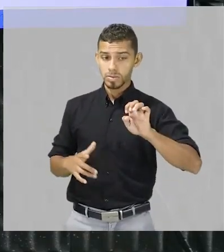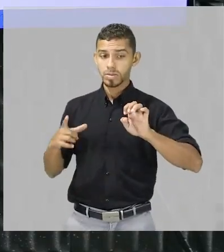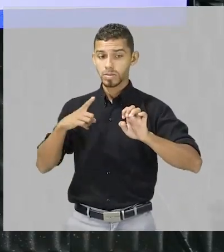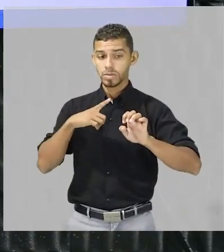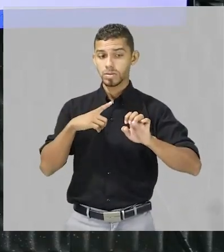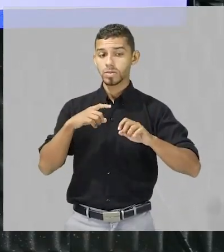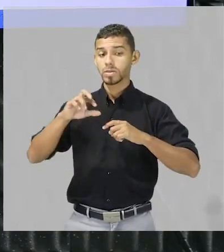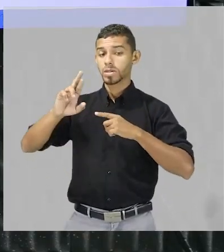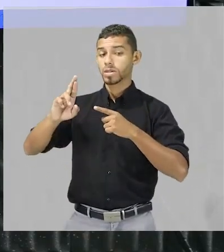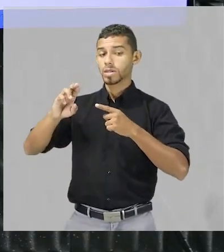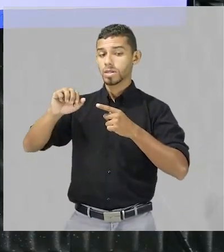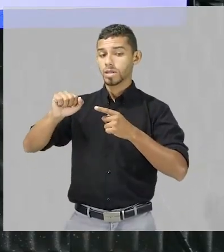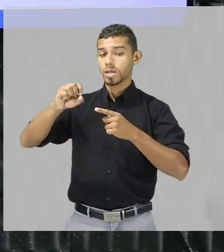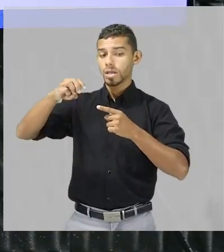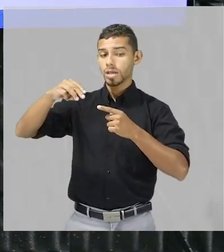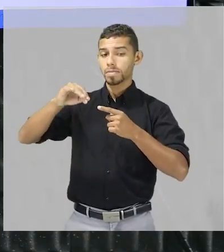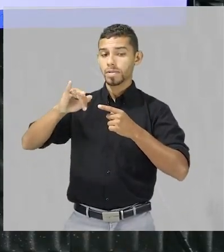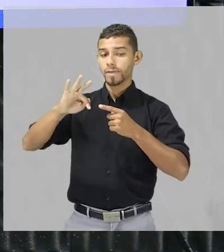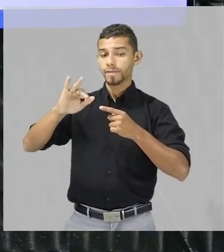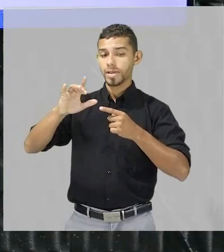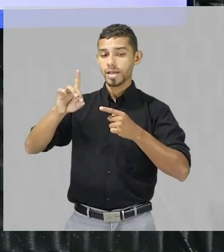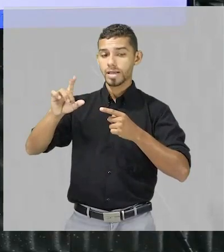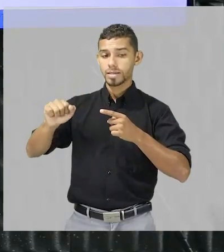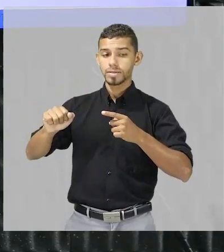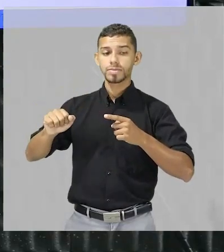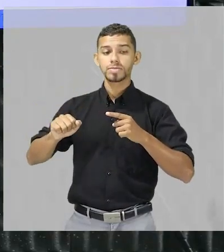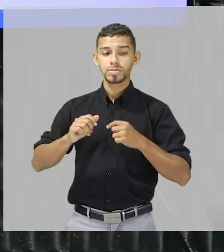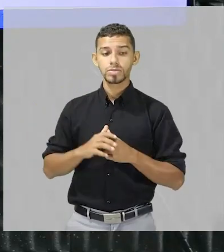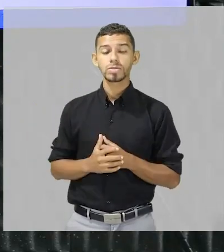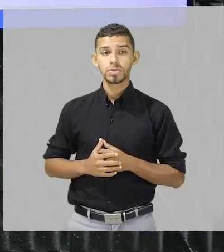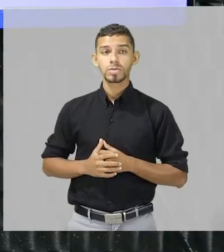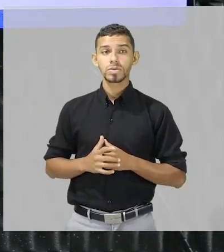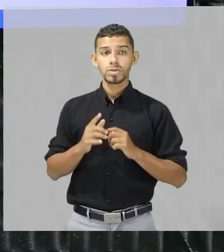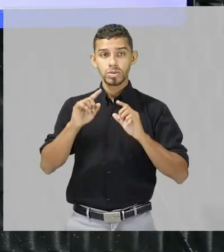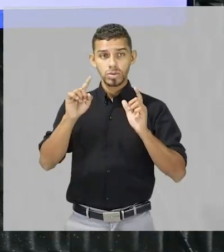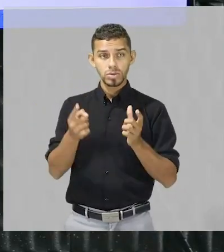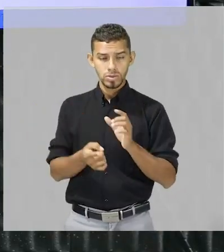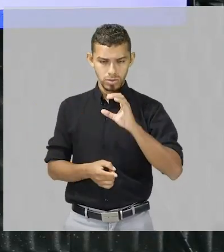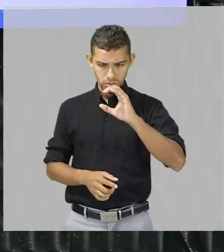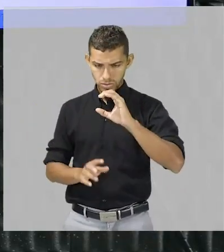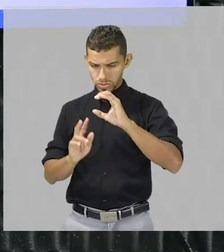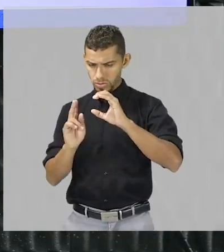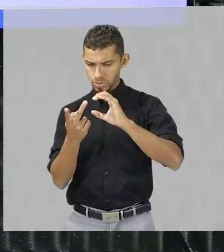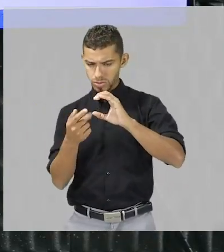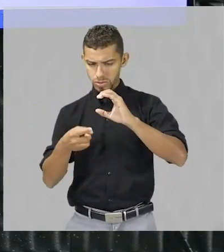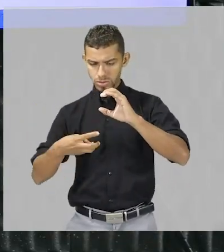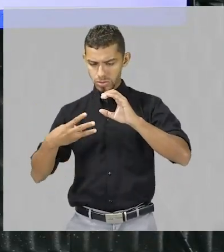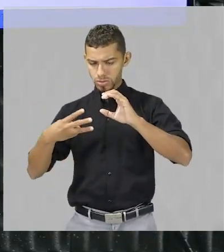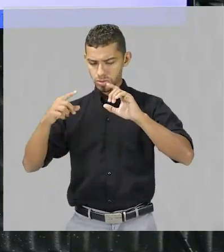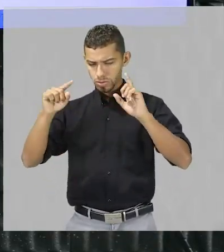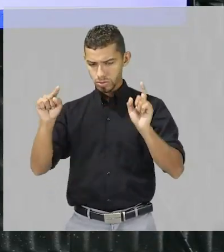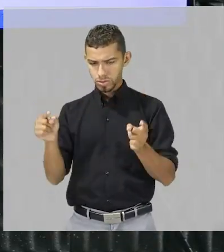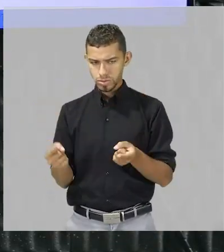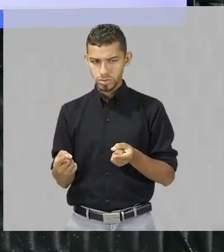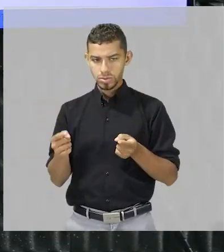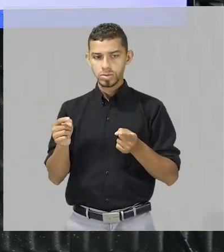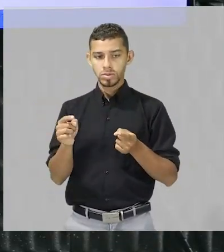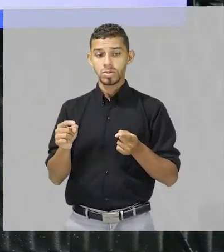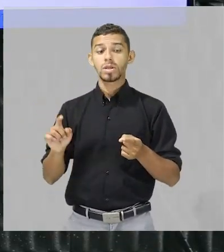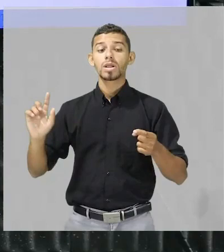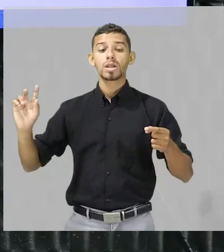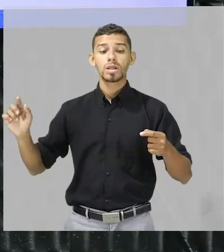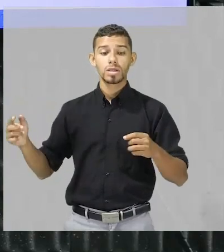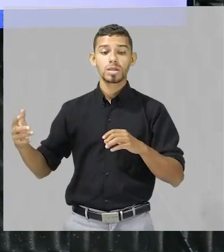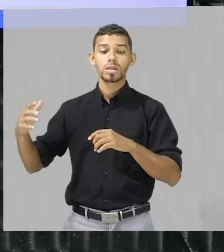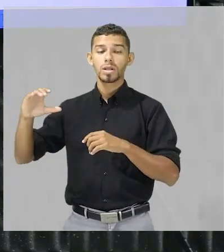né, eu tenho uma cadeia ramificada. Esse grupo CH3, turminha, que está entre parênteses, na verdade, ele está